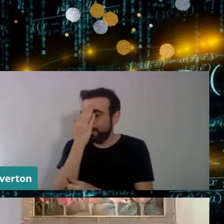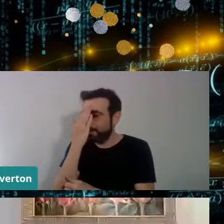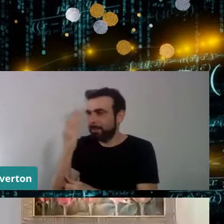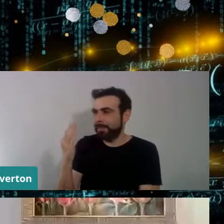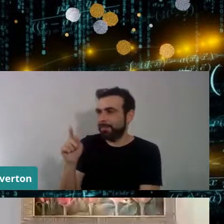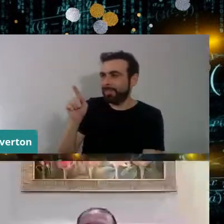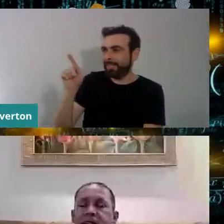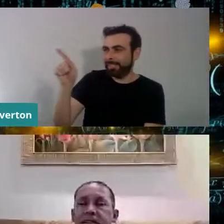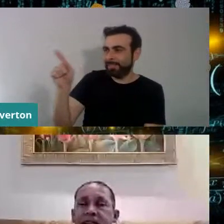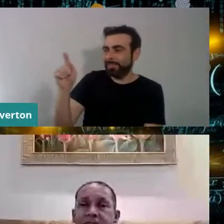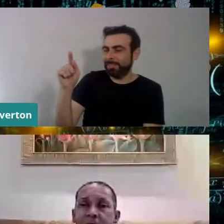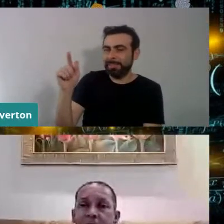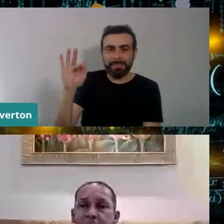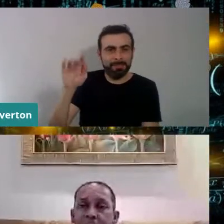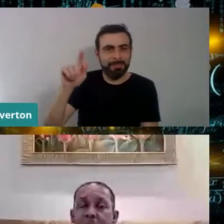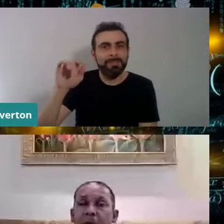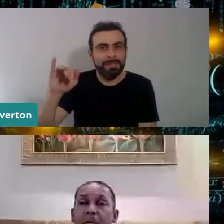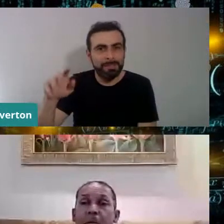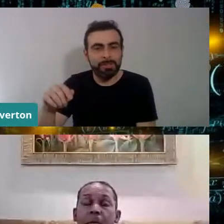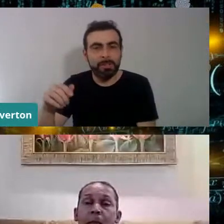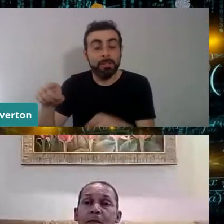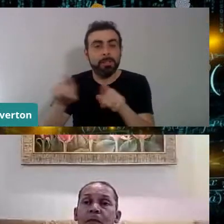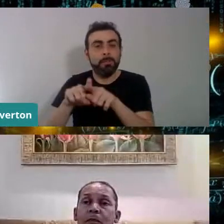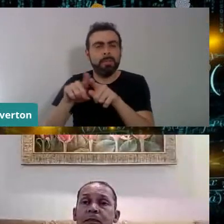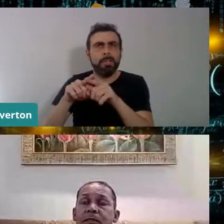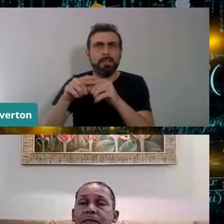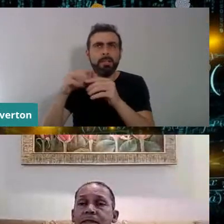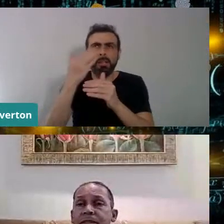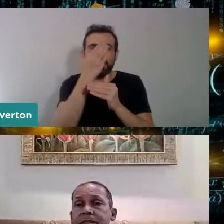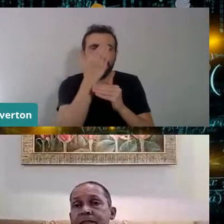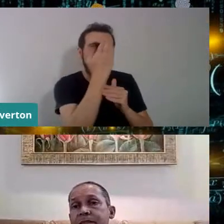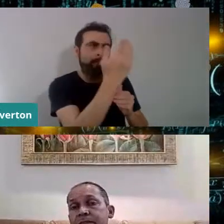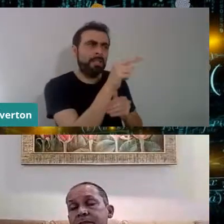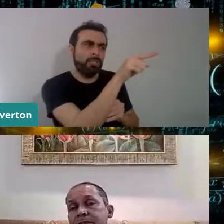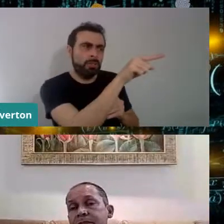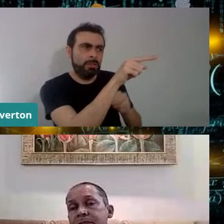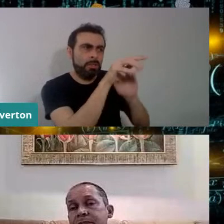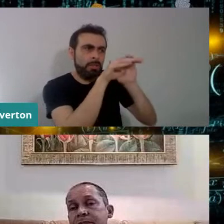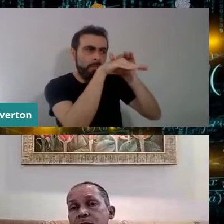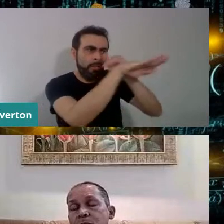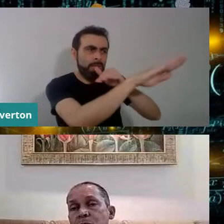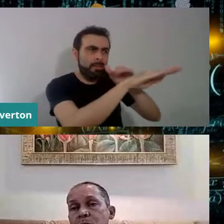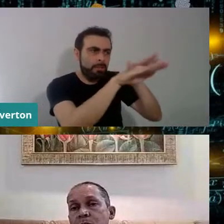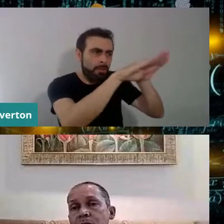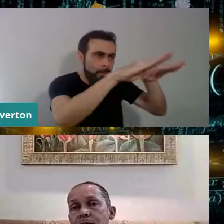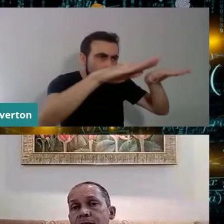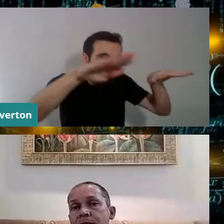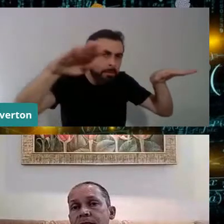aquele estacionamento que tem na frente da Fafija, né? Foi feito...